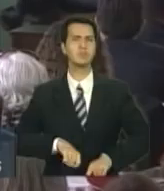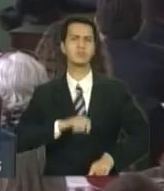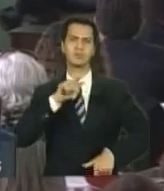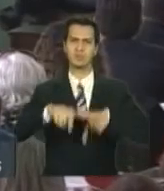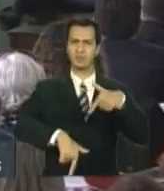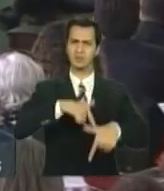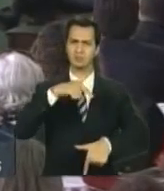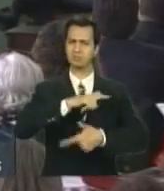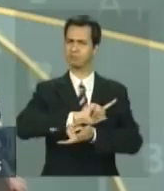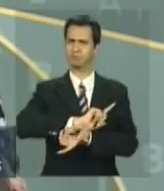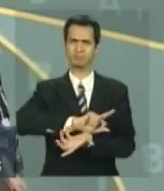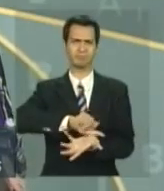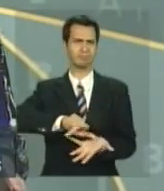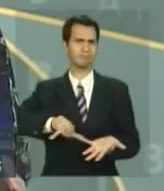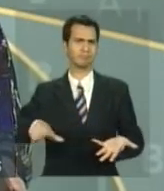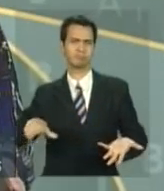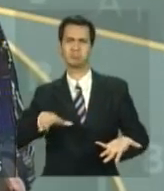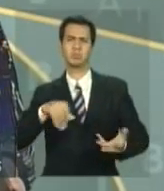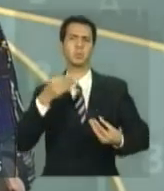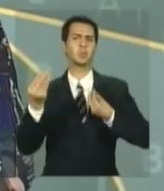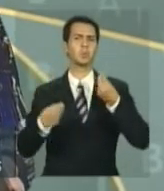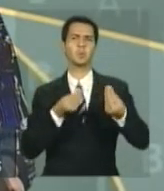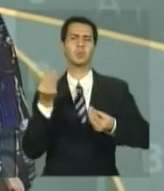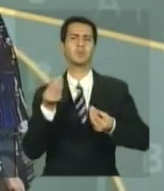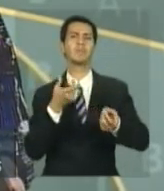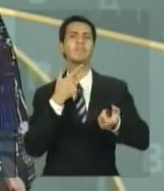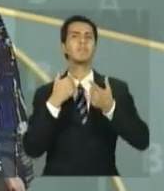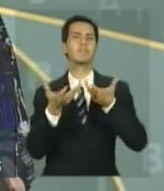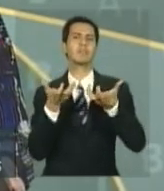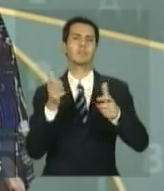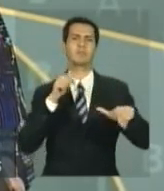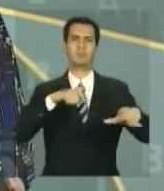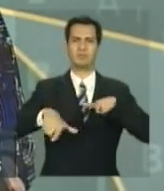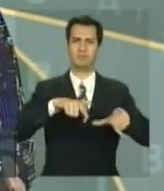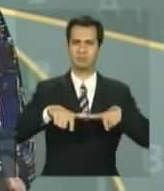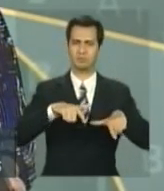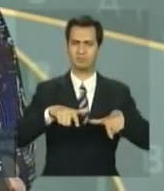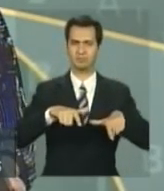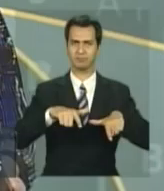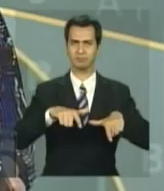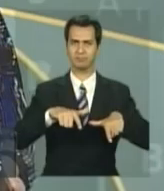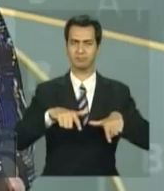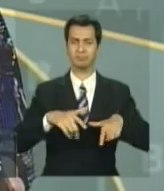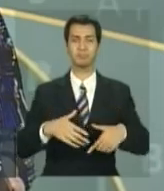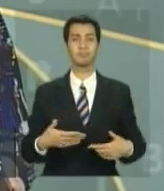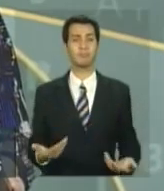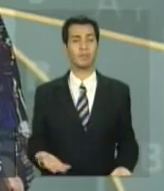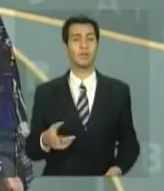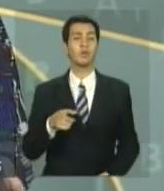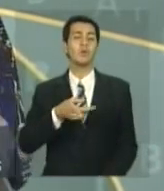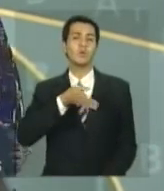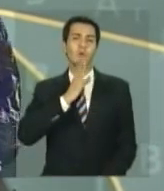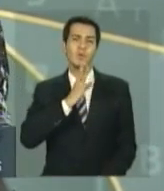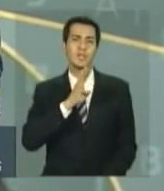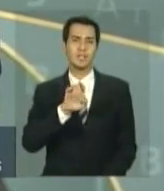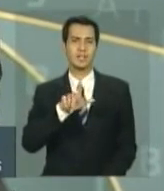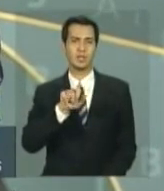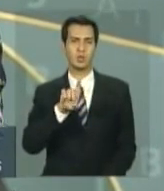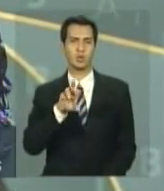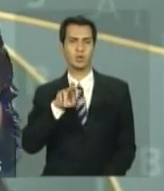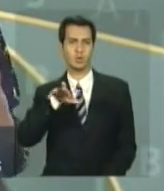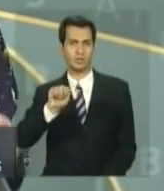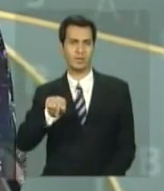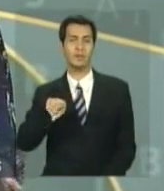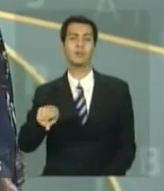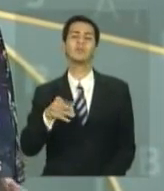exercer todos os cargos que pretender. A Eleonora eu conheço há muito tempo. Ao